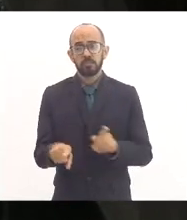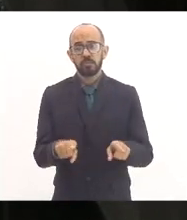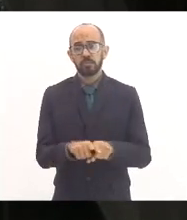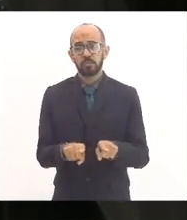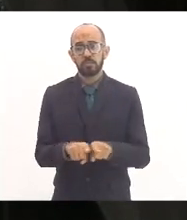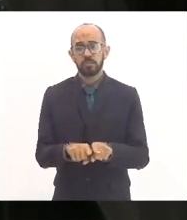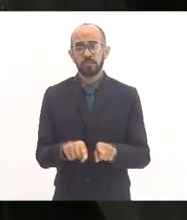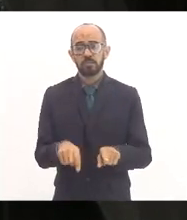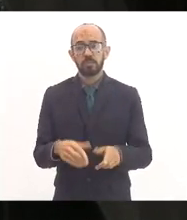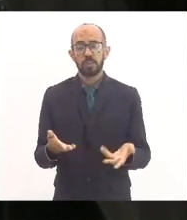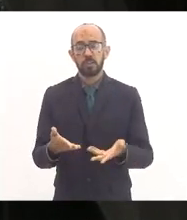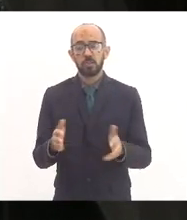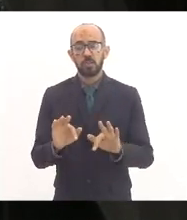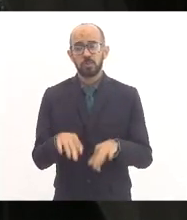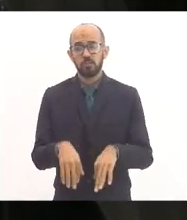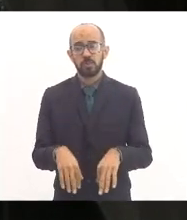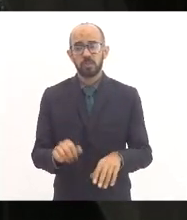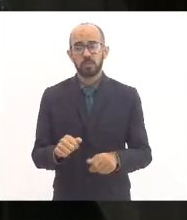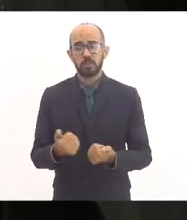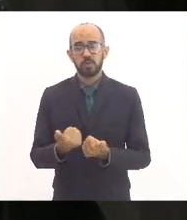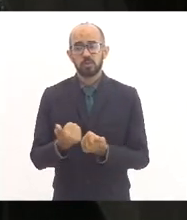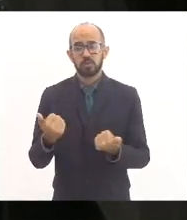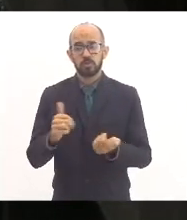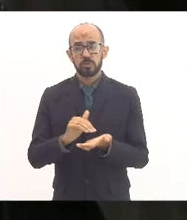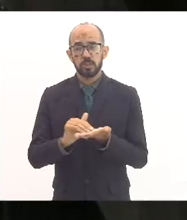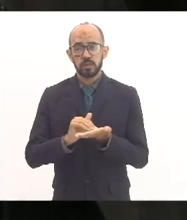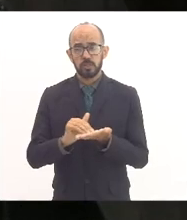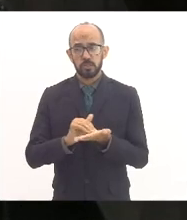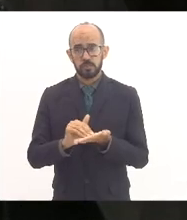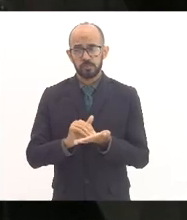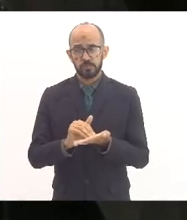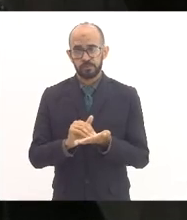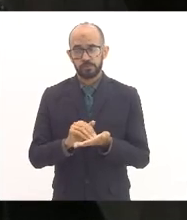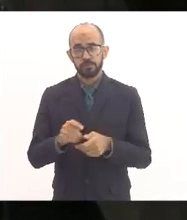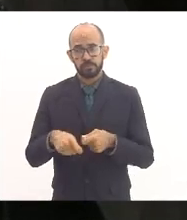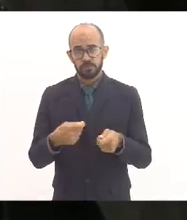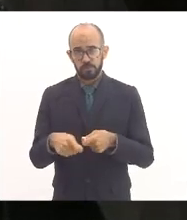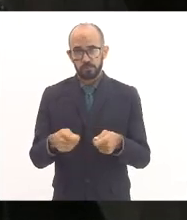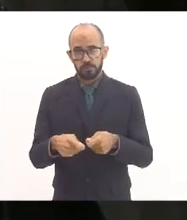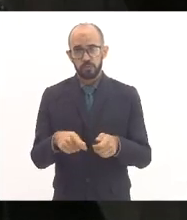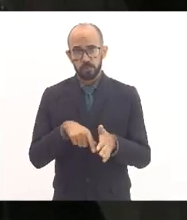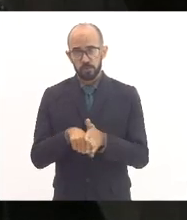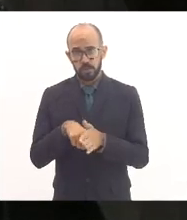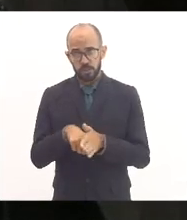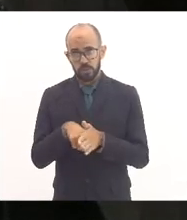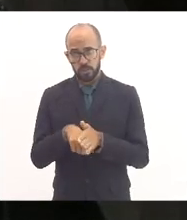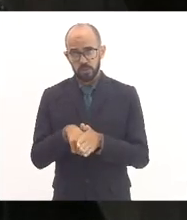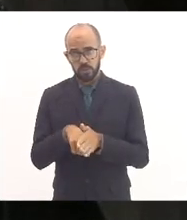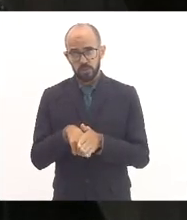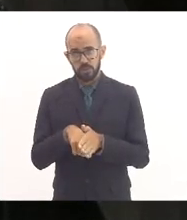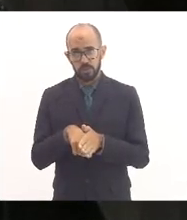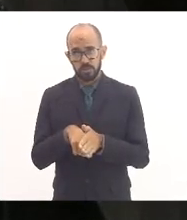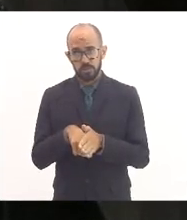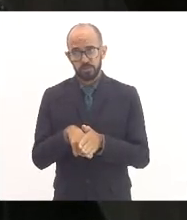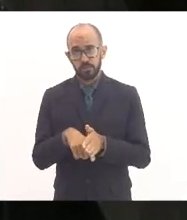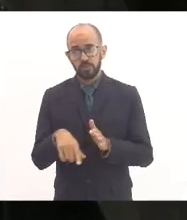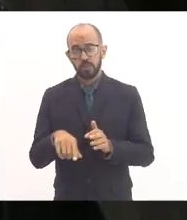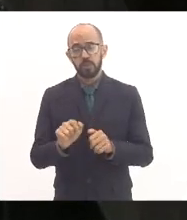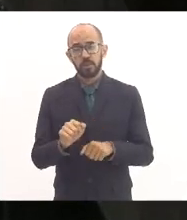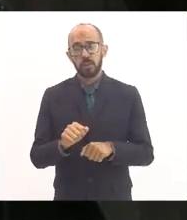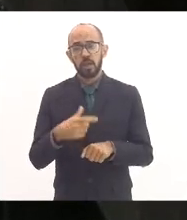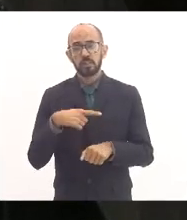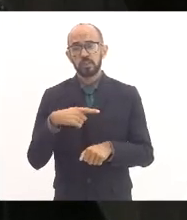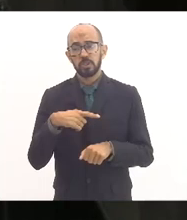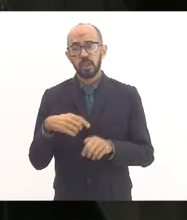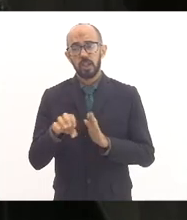à para finalizar Nossa subsecretaria dirigida por perito no caso a mercadoria será Superintendência tem